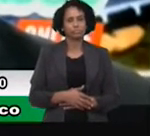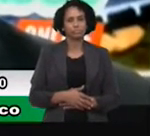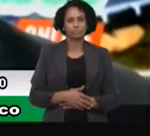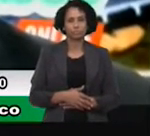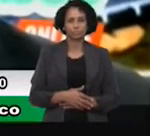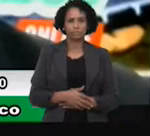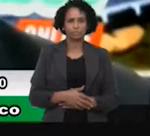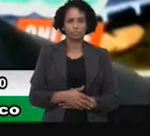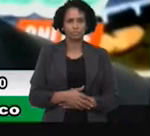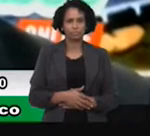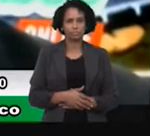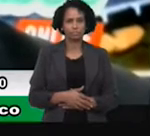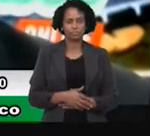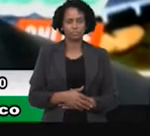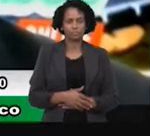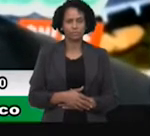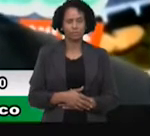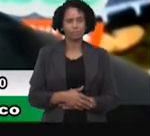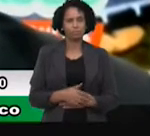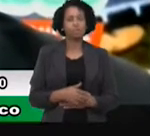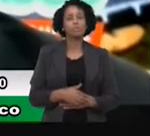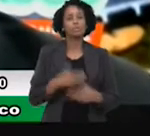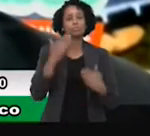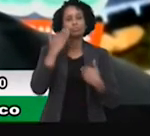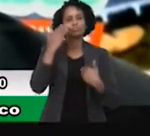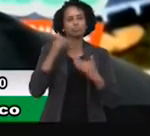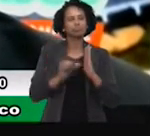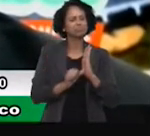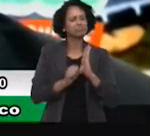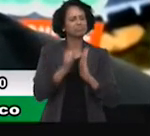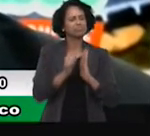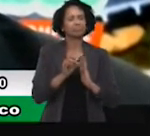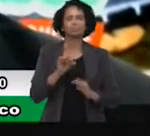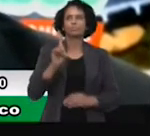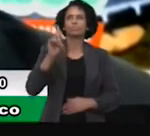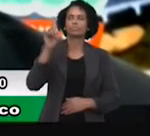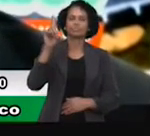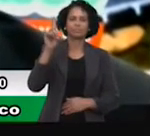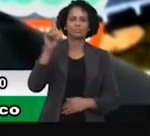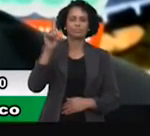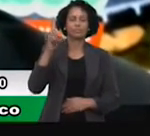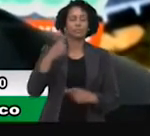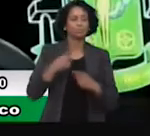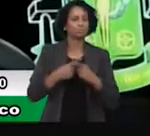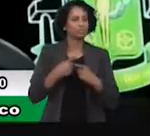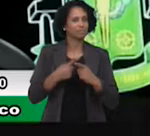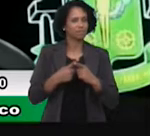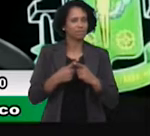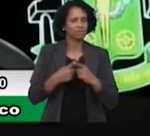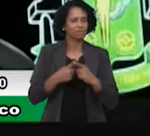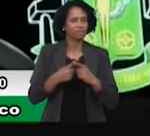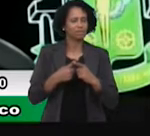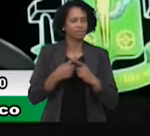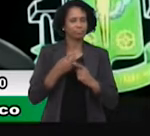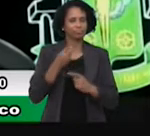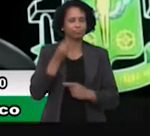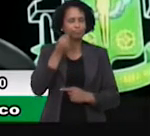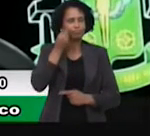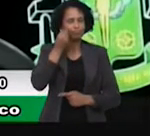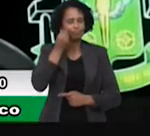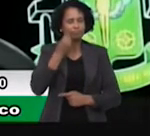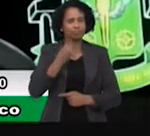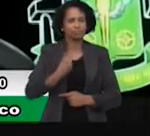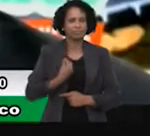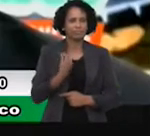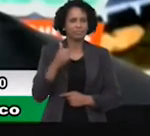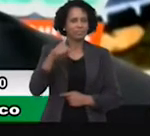né, primeiramente a Deus pela oportunidade que nós tivemos de estar aqui, primeira legislatura, agradecer